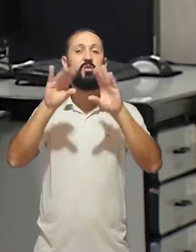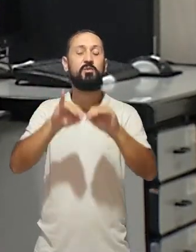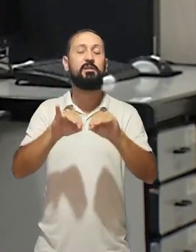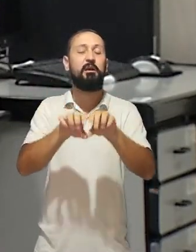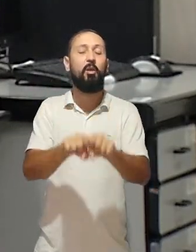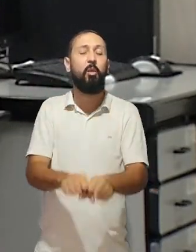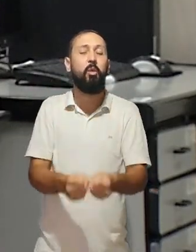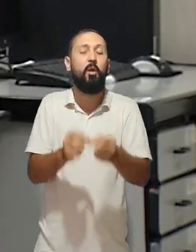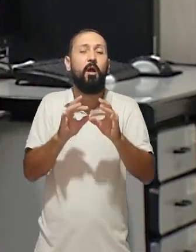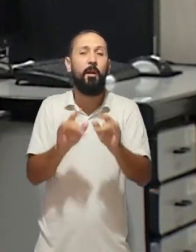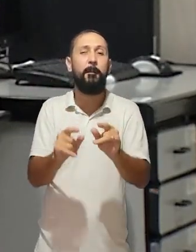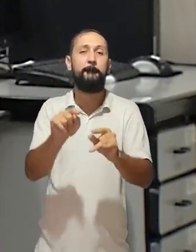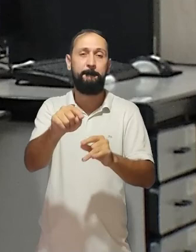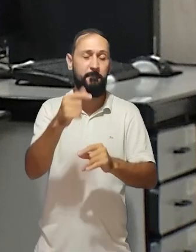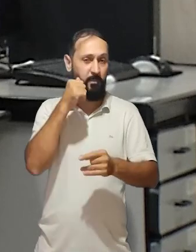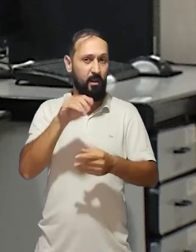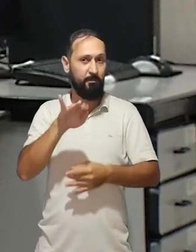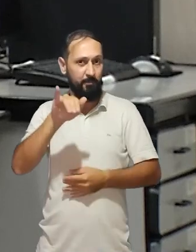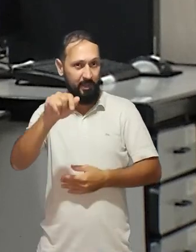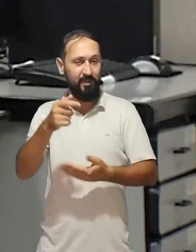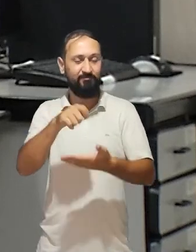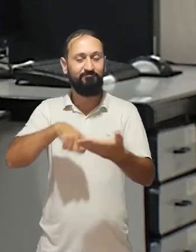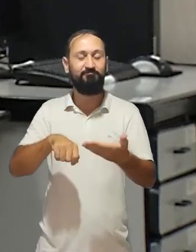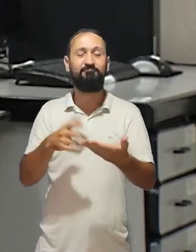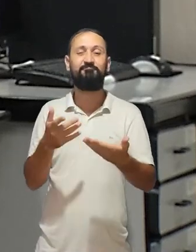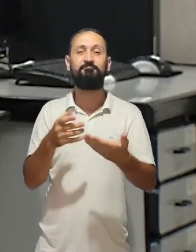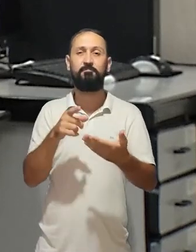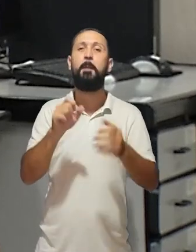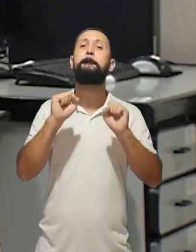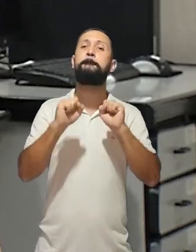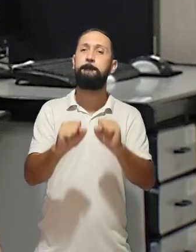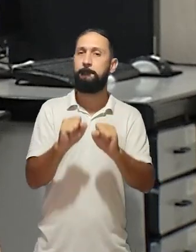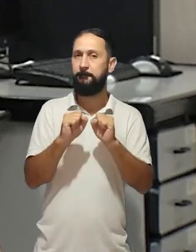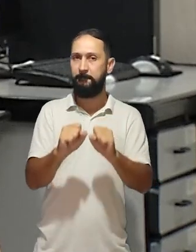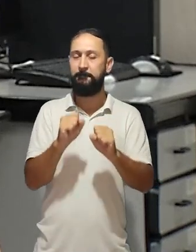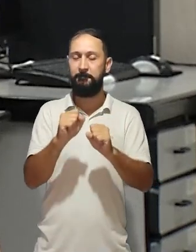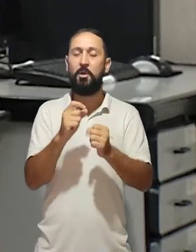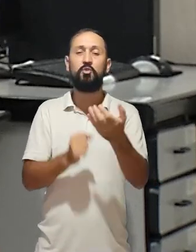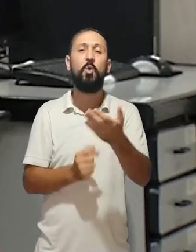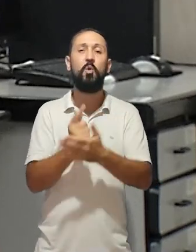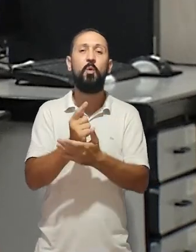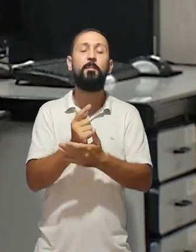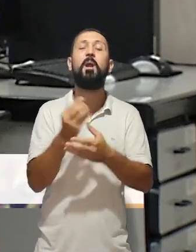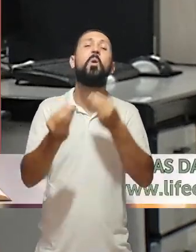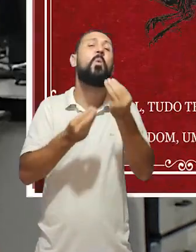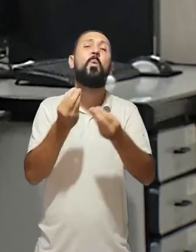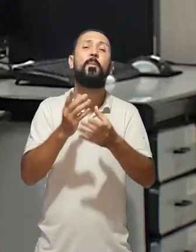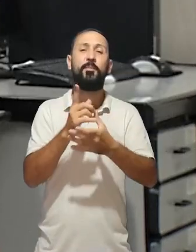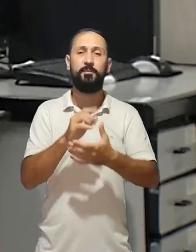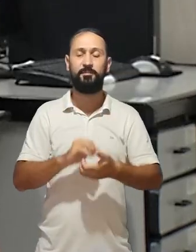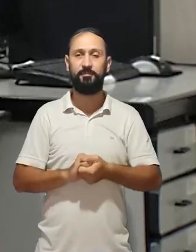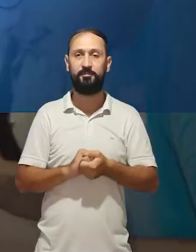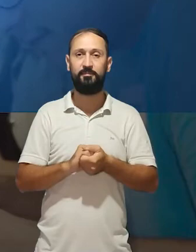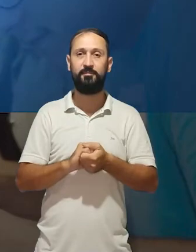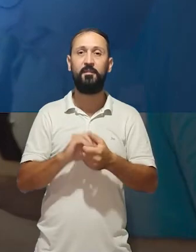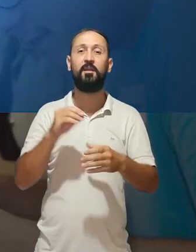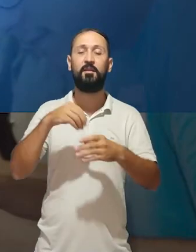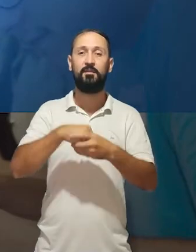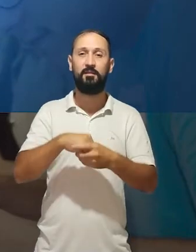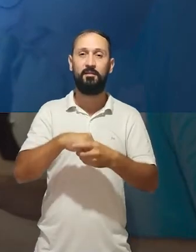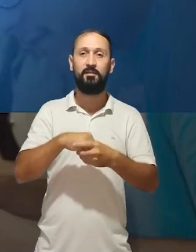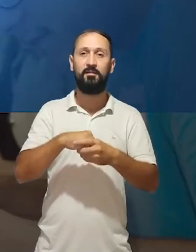Ruínas da Escuridão, escrito pela Bia de Felice, você pode adquiri-lo de que forma, Bia?